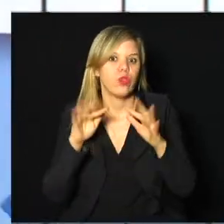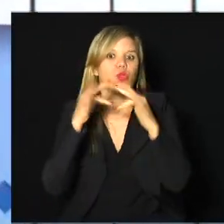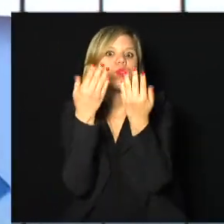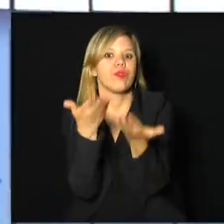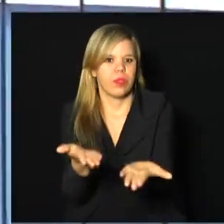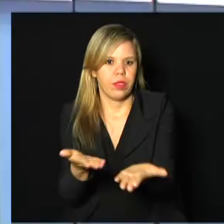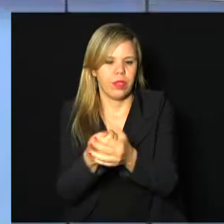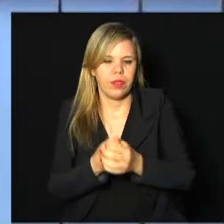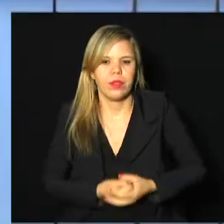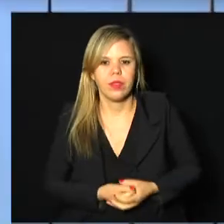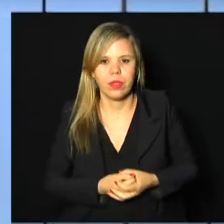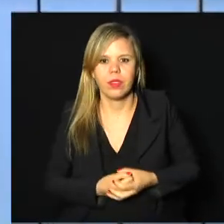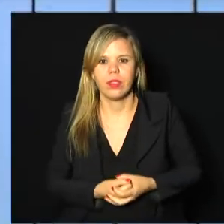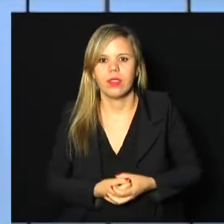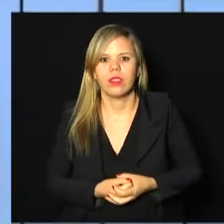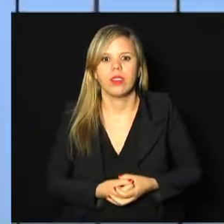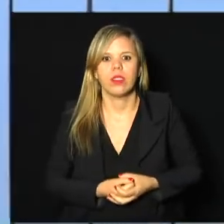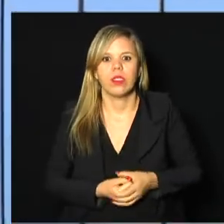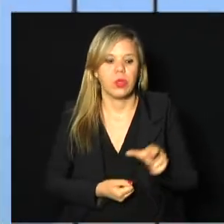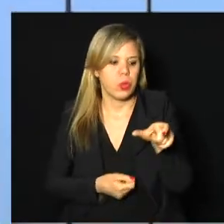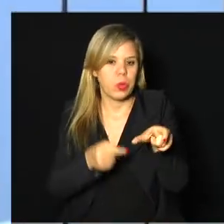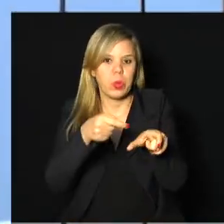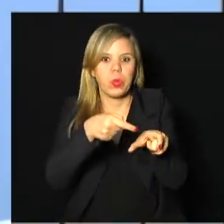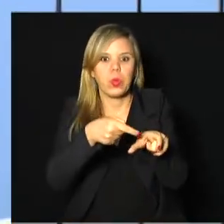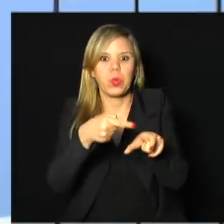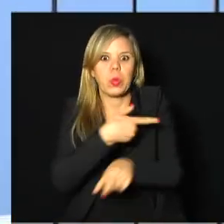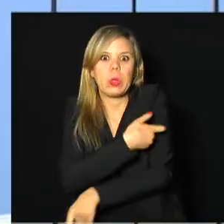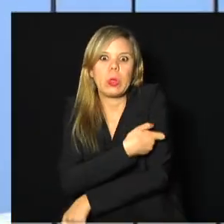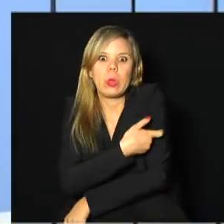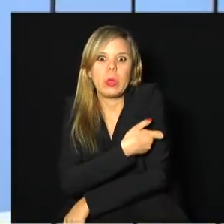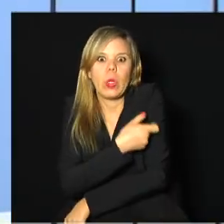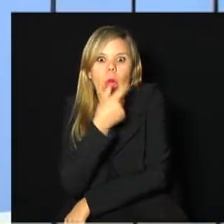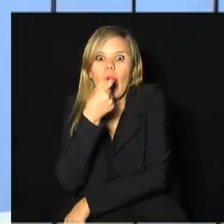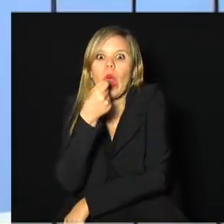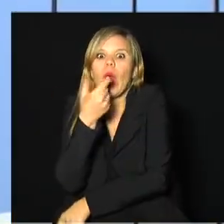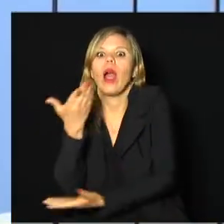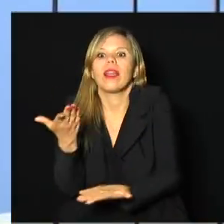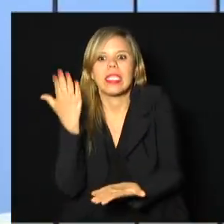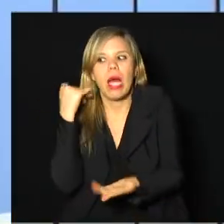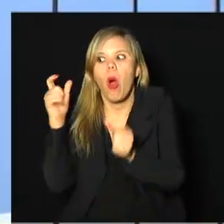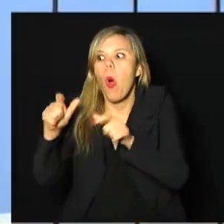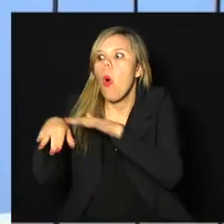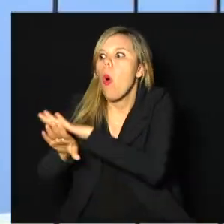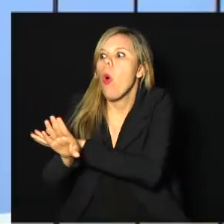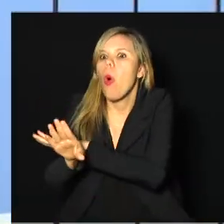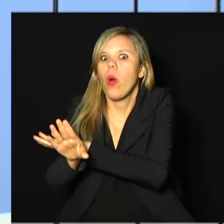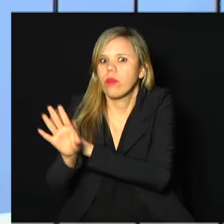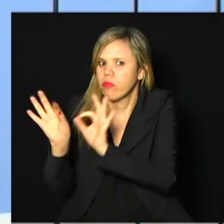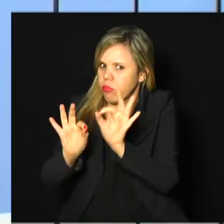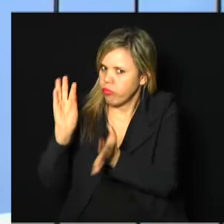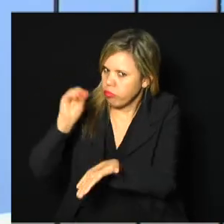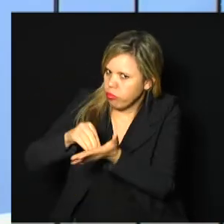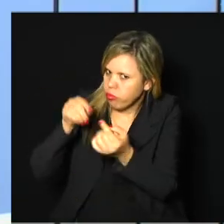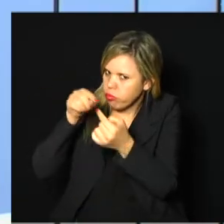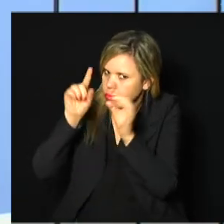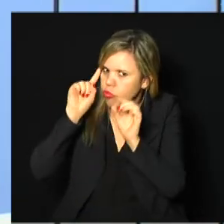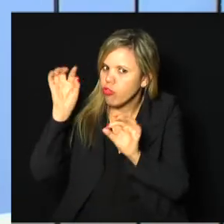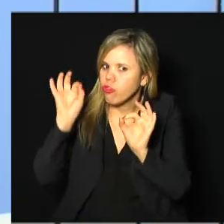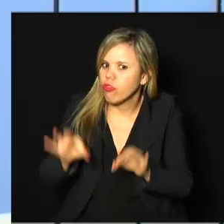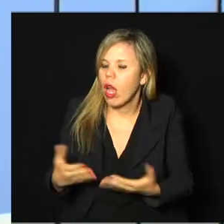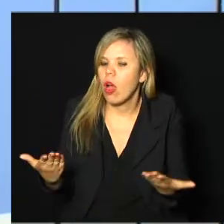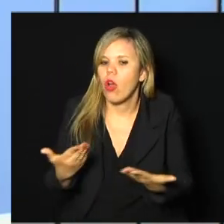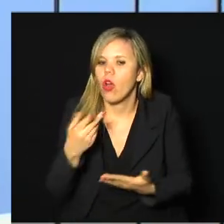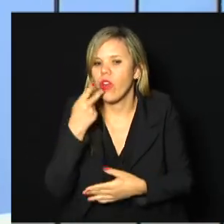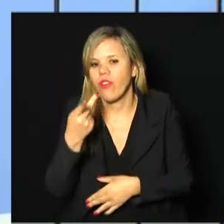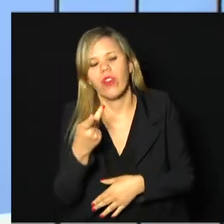da sua família. Olha, e a sua carteirinha de vacinação? Você sabe onde ela está? E ela está em ordem? A gente vai